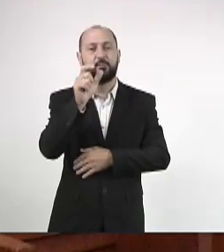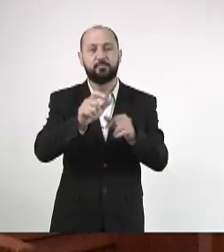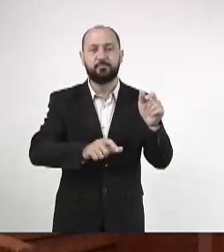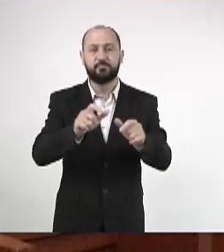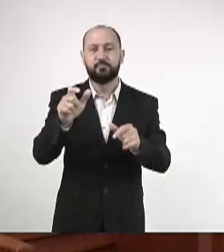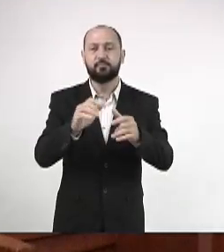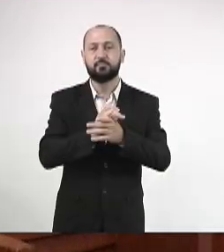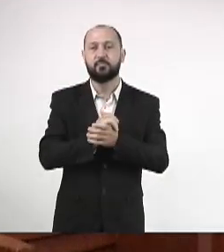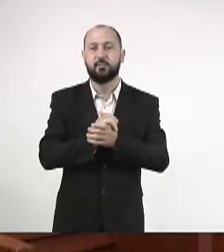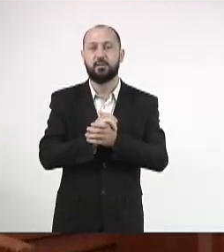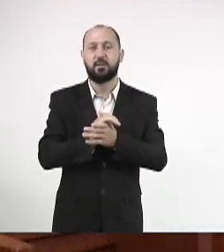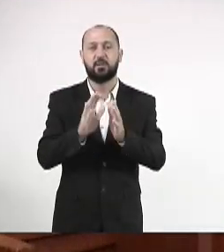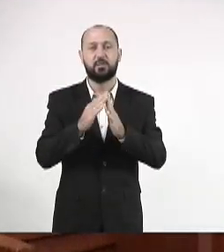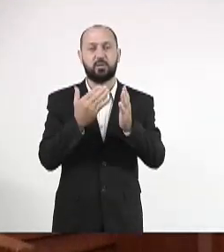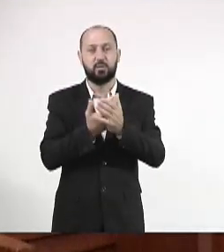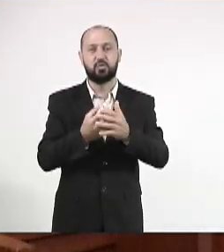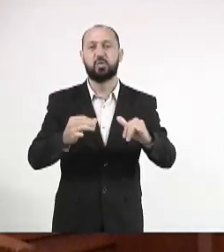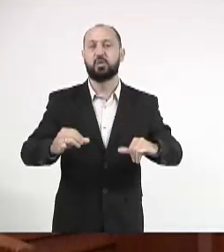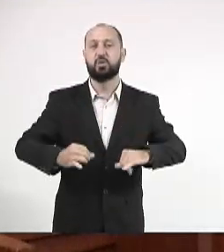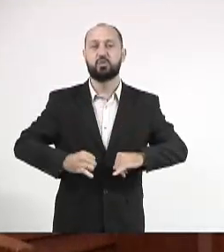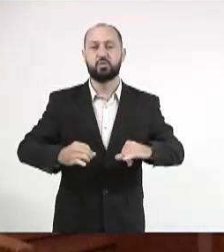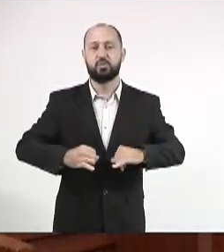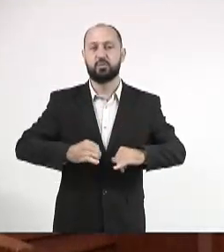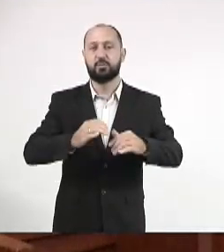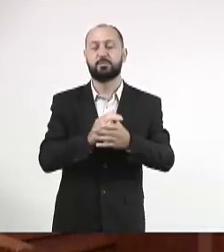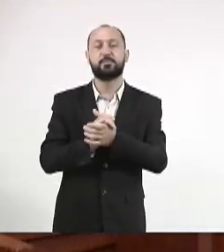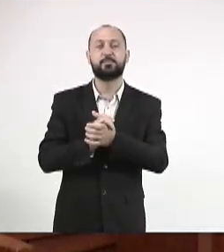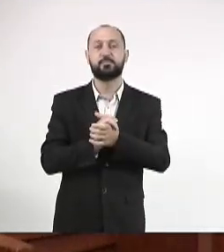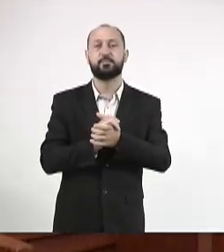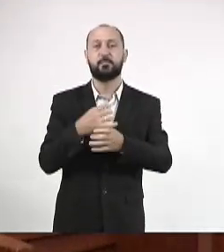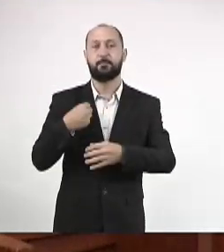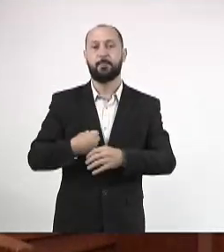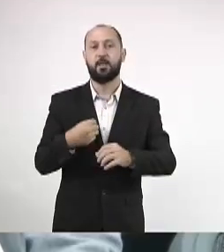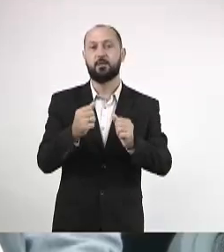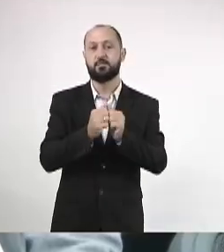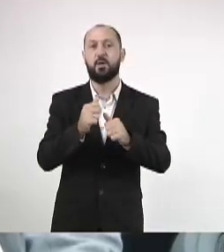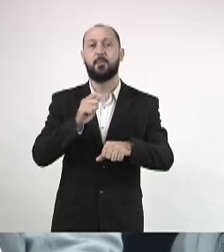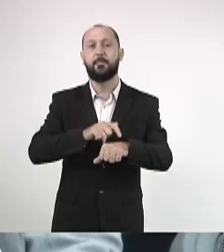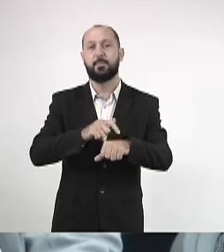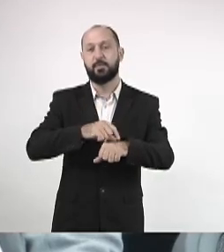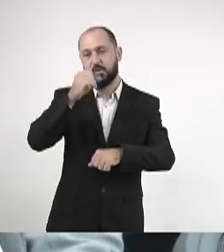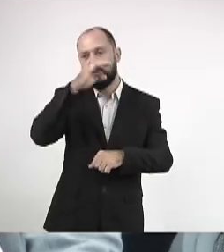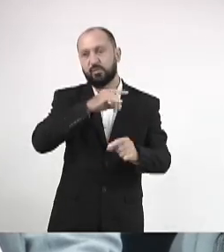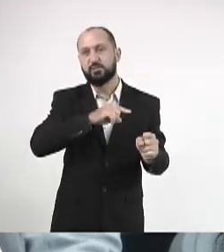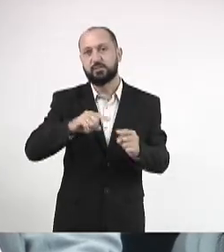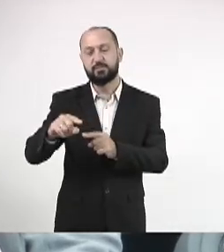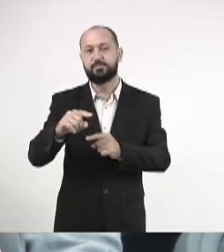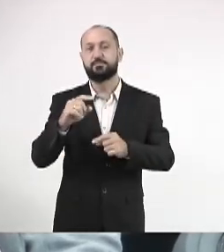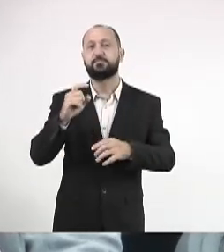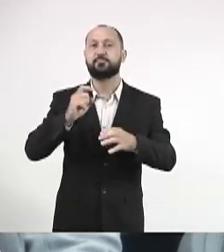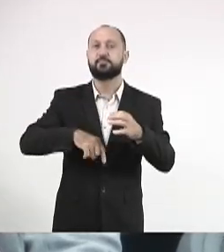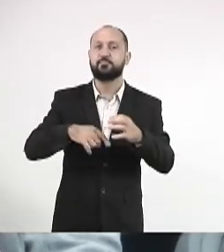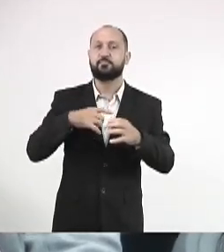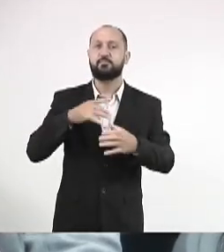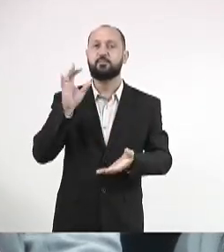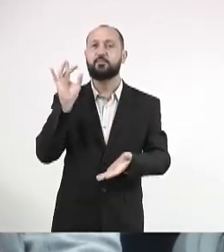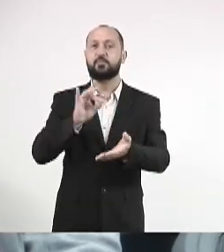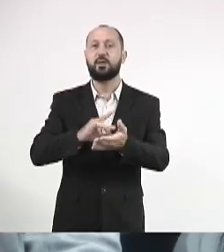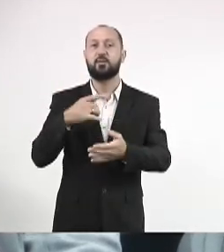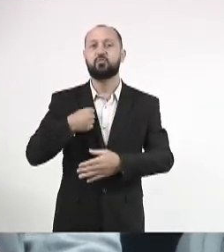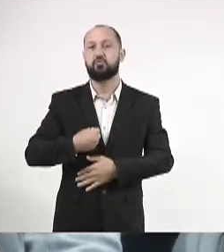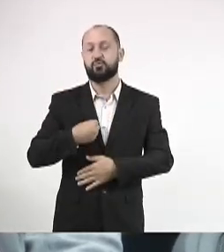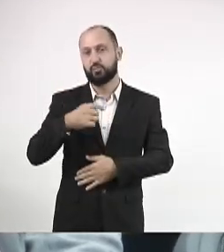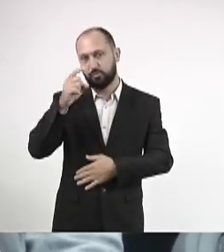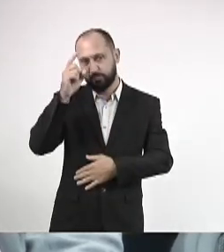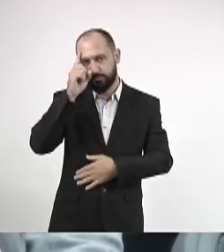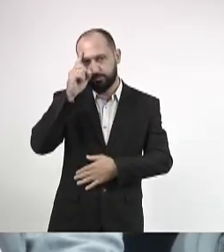estão no banco das escolas sofrendo, e grande parte delas passaram por processo de violência sexual. Essa é a realidade que a gente vive todos os